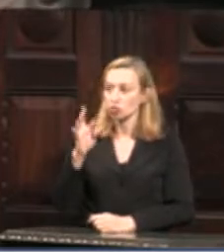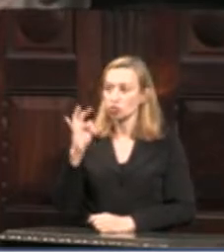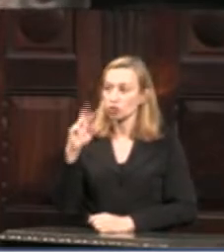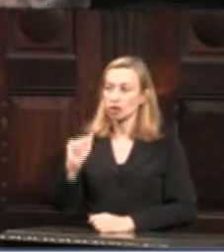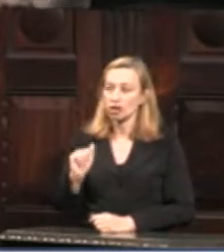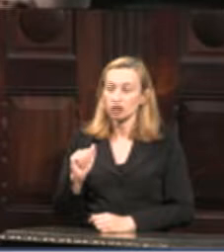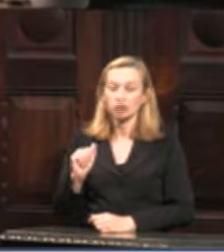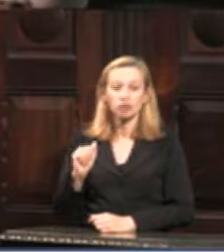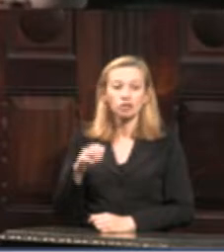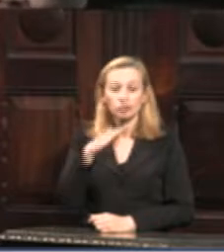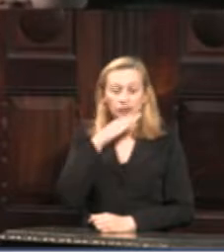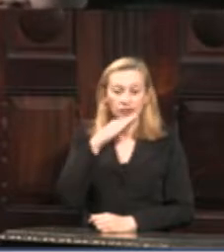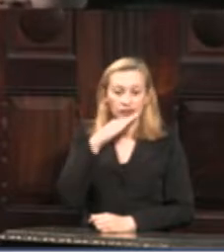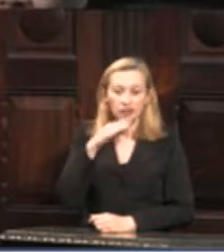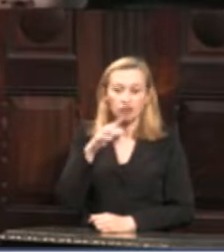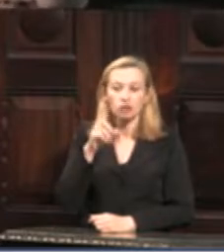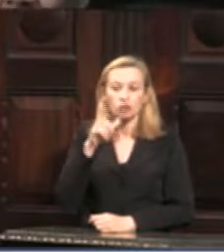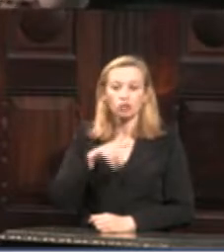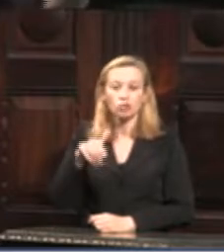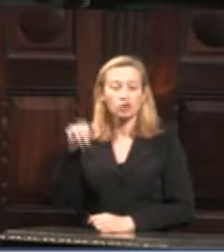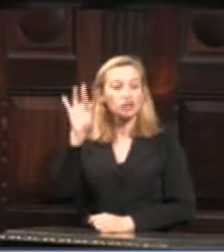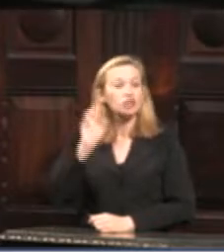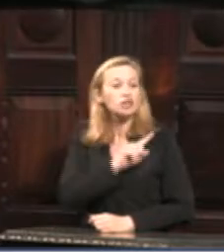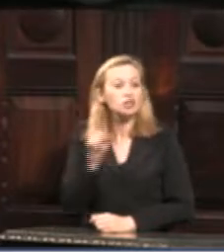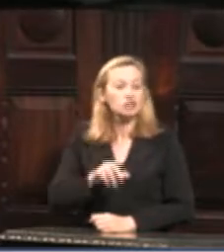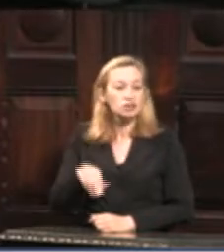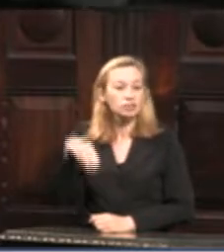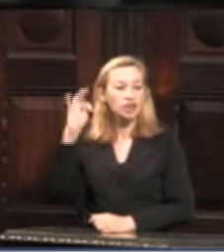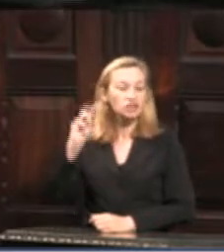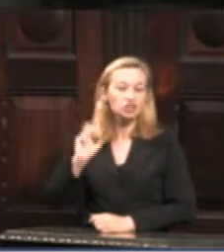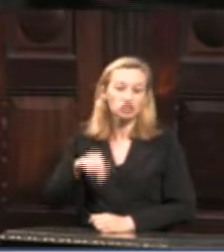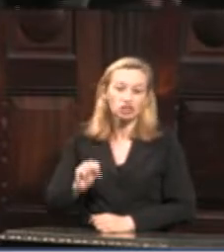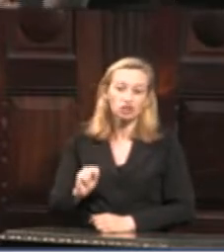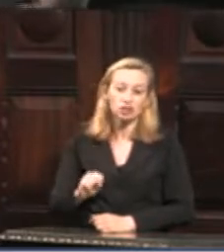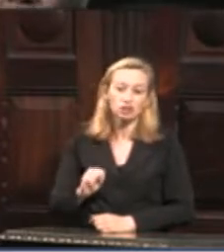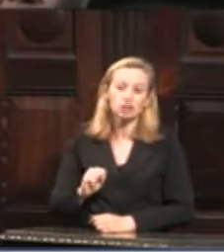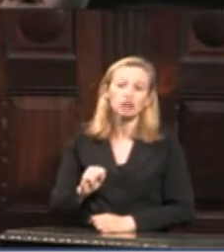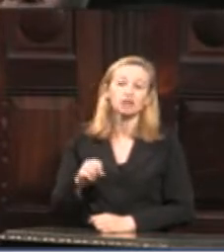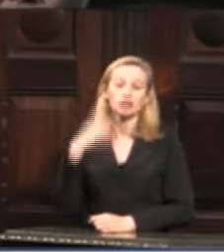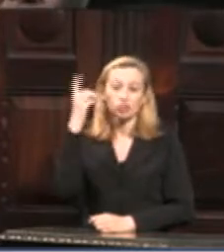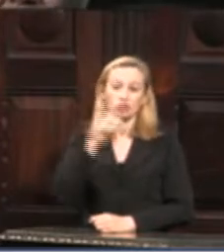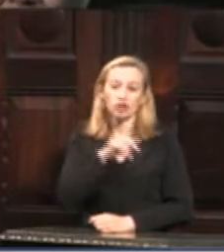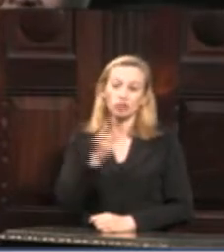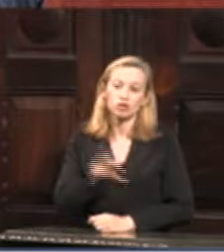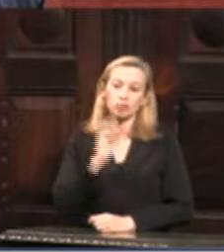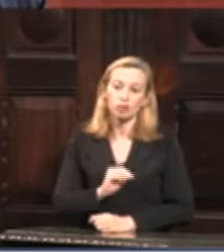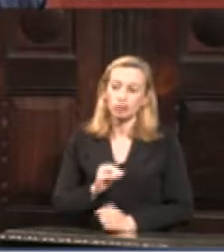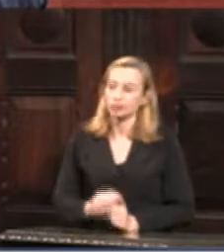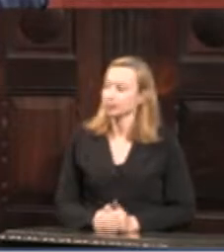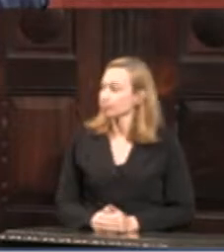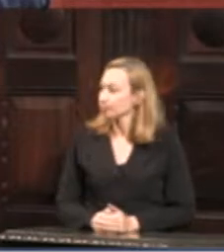Tutuca, Chiquinho da Mangueira, Luiz Martins, Conte Bittencourt, deputado Luiz Paulo.